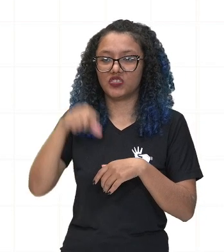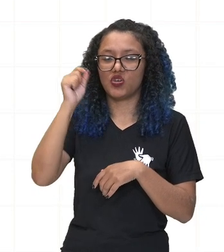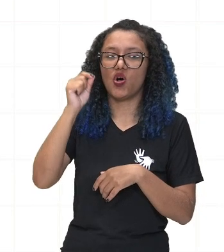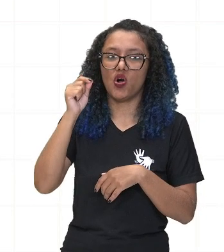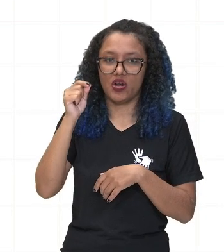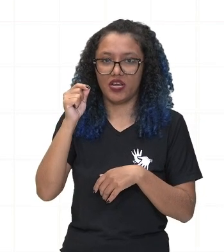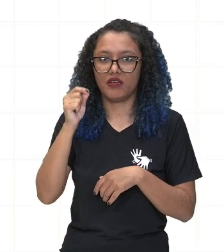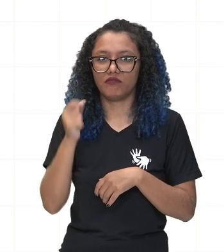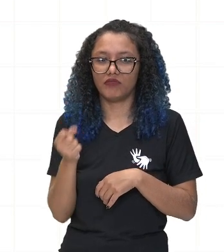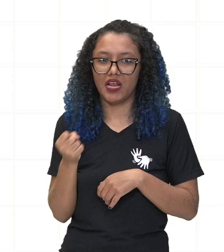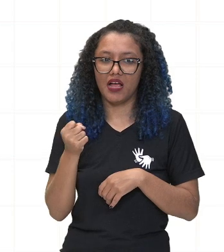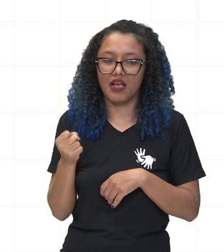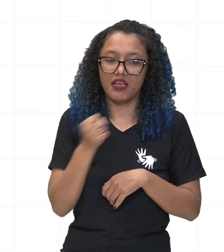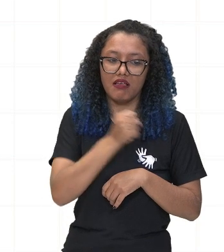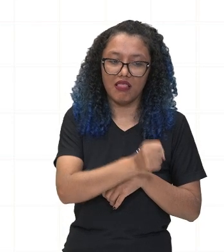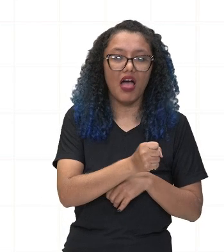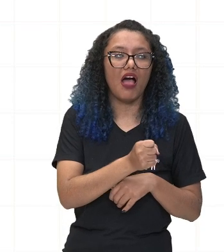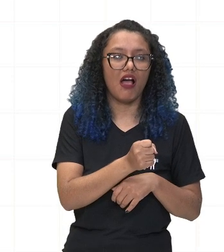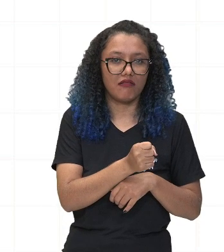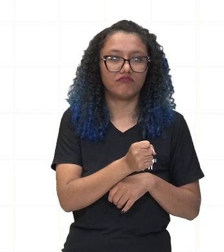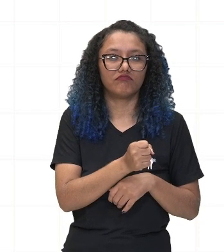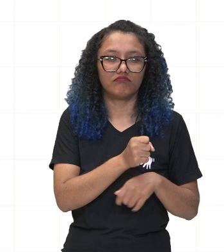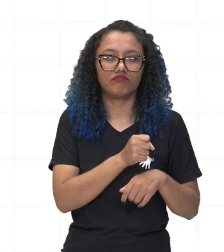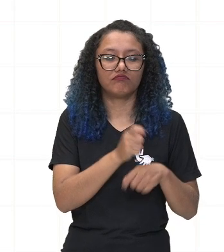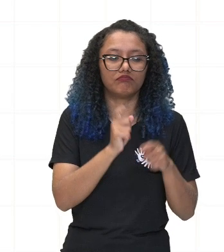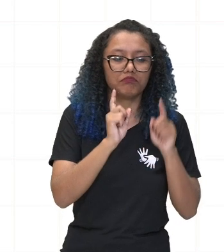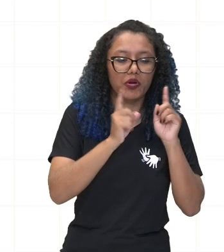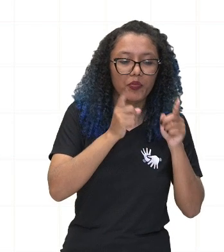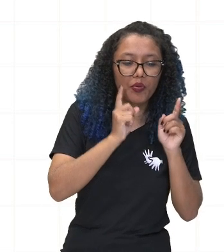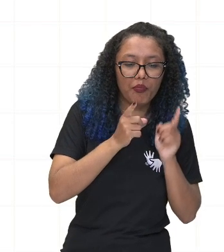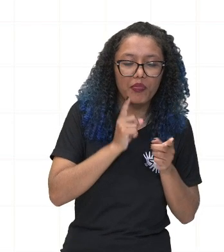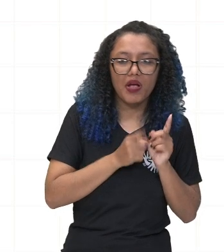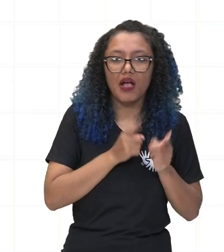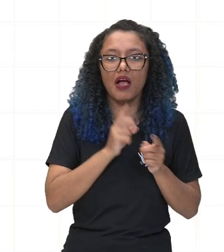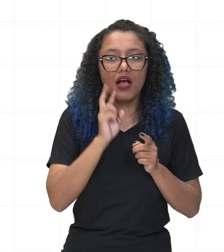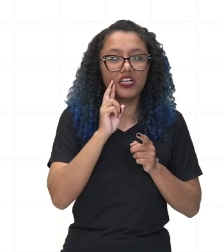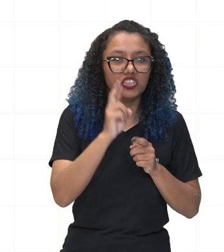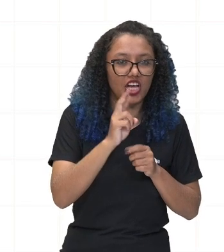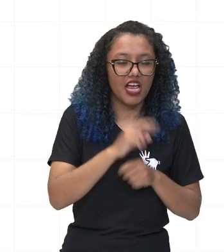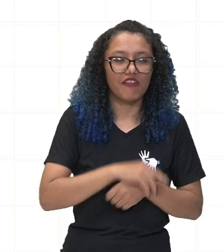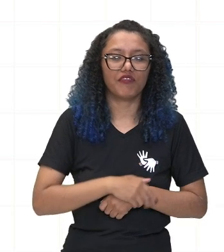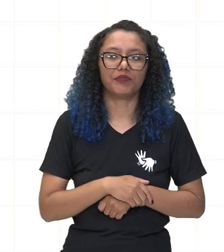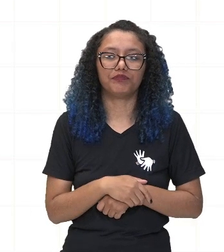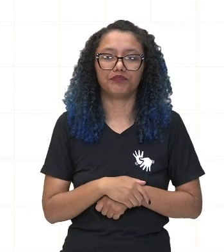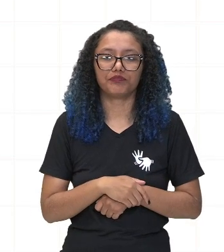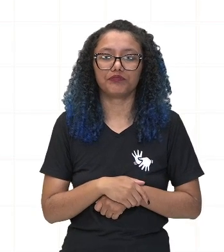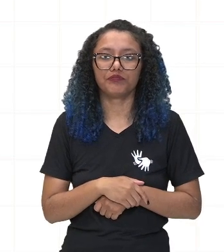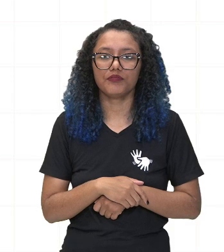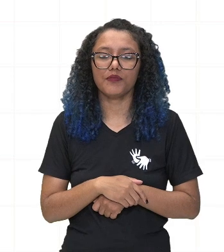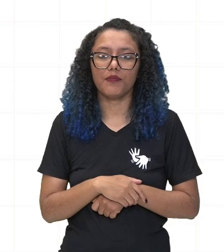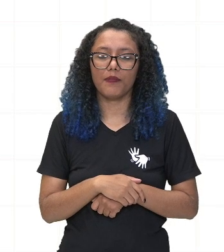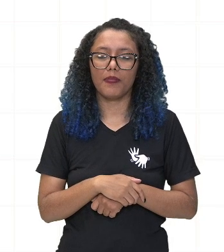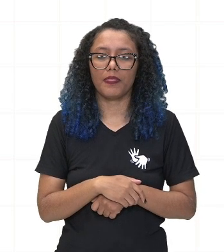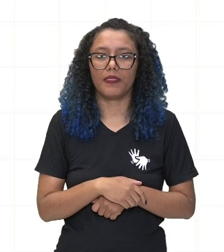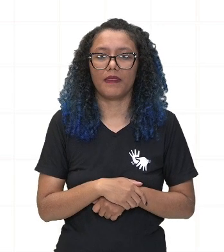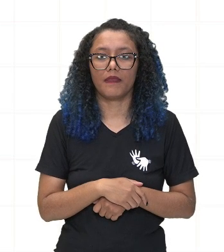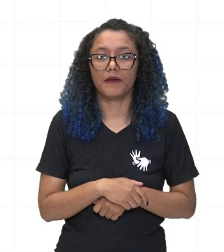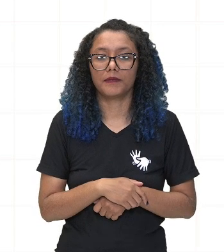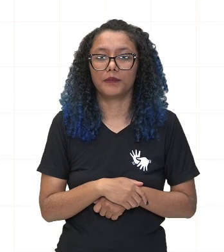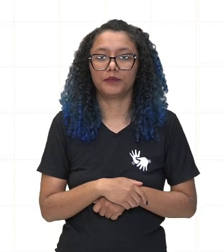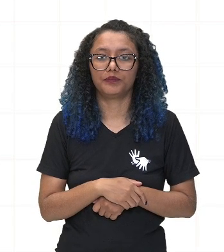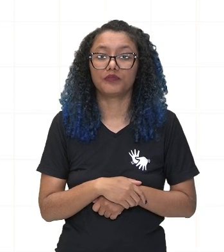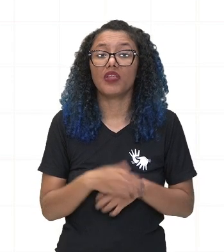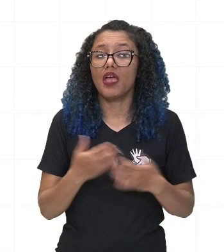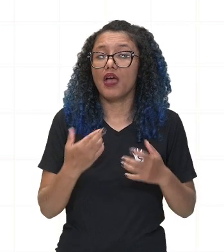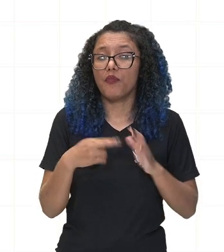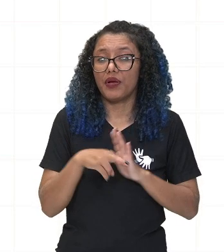eles buscavam ali ter uma representação da coroa espanhola no